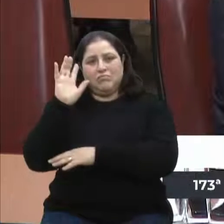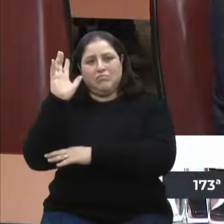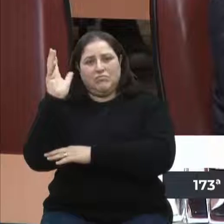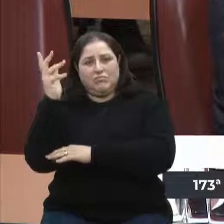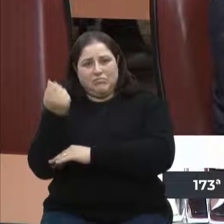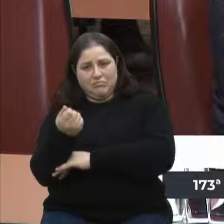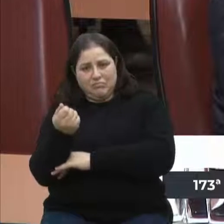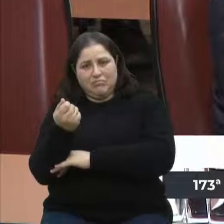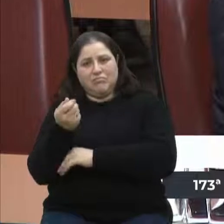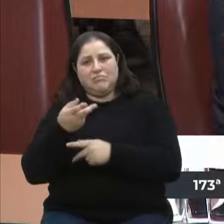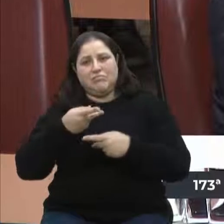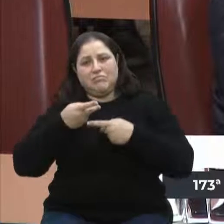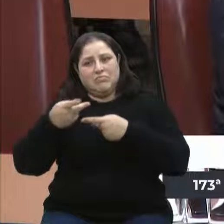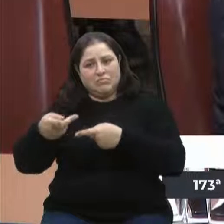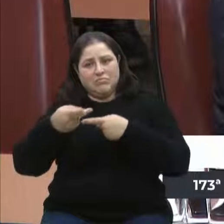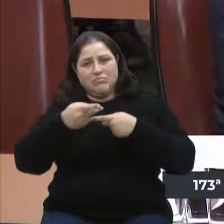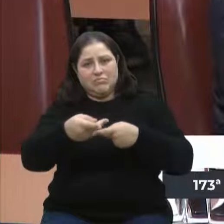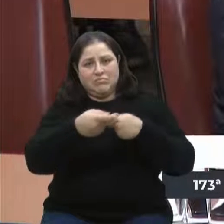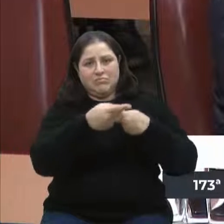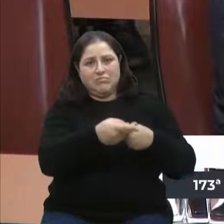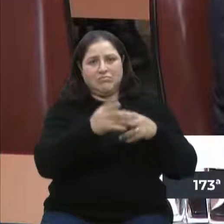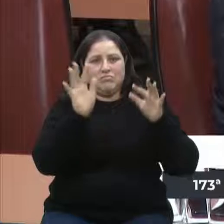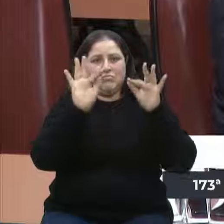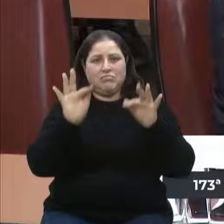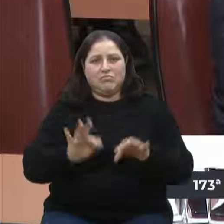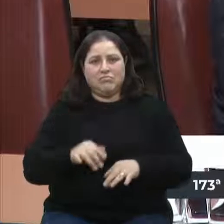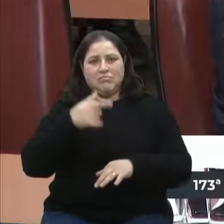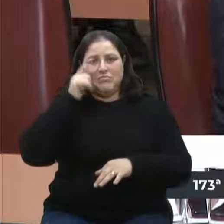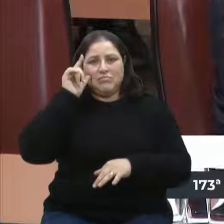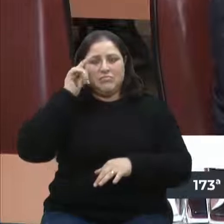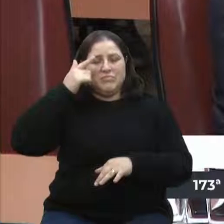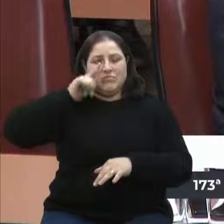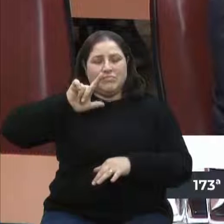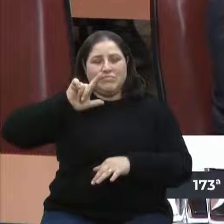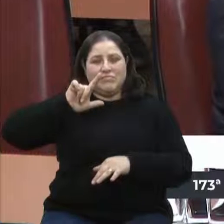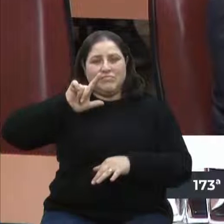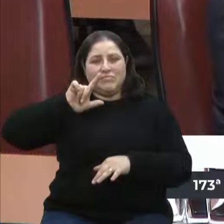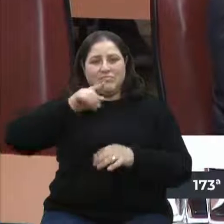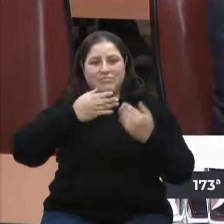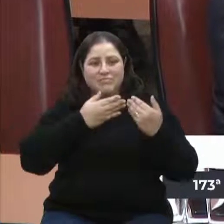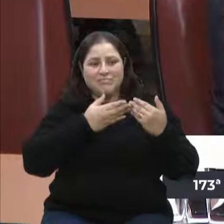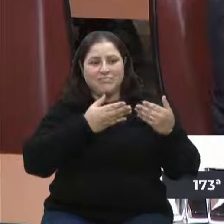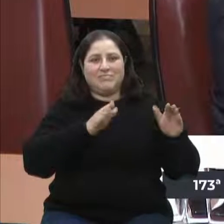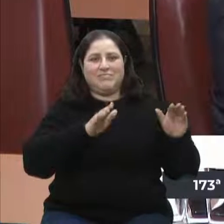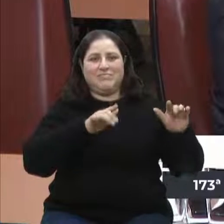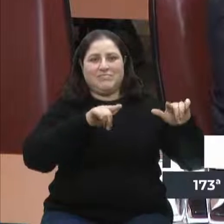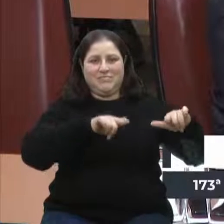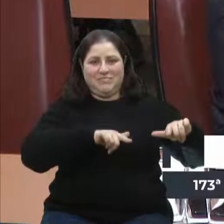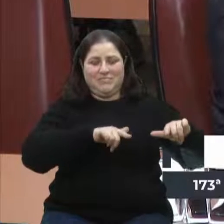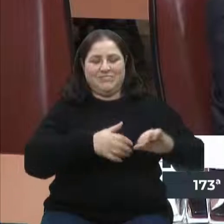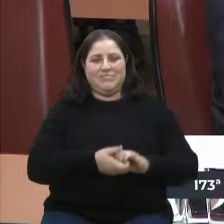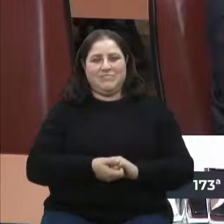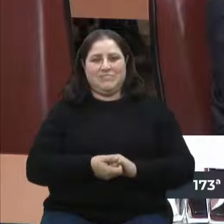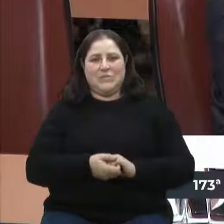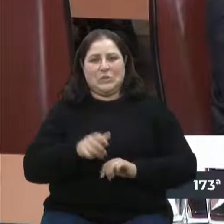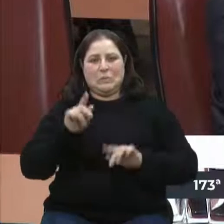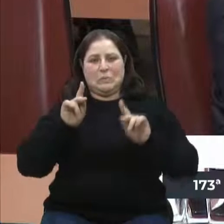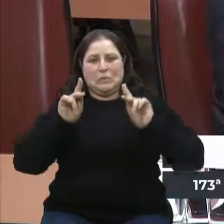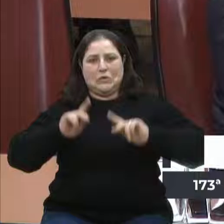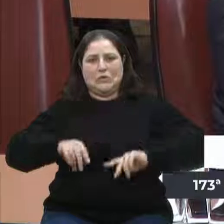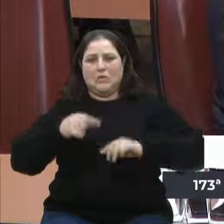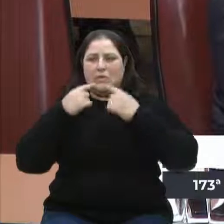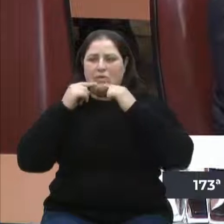algumas visitas, né, e fico muito feliz que ontem conseguimos contemplar. Então, às vezes, quando a gente é tão criticado, né, foram para lá fazer o quê? Gastar